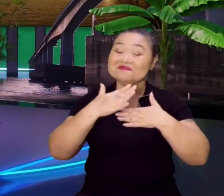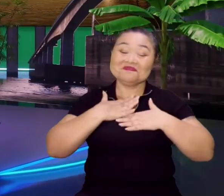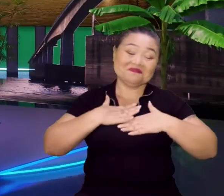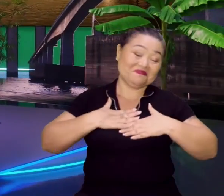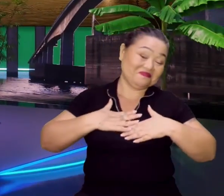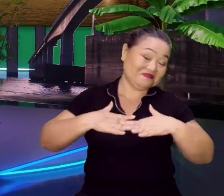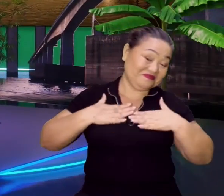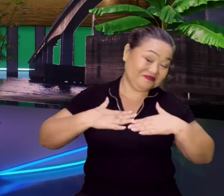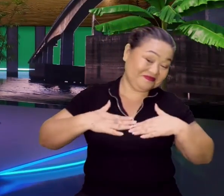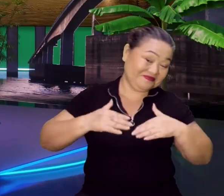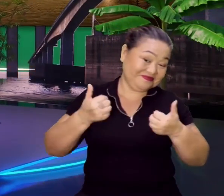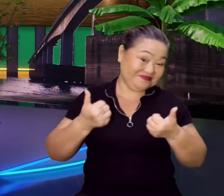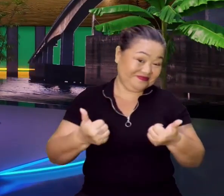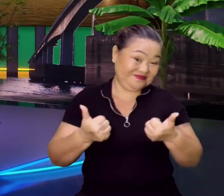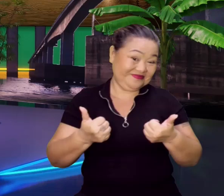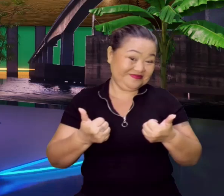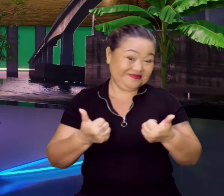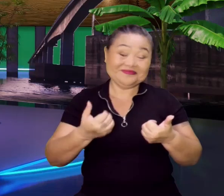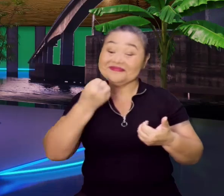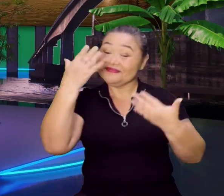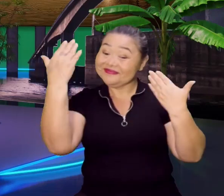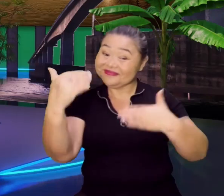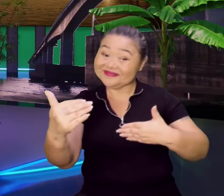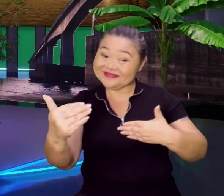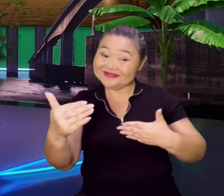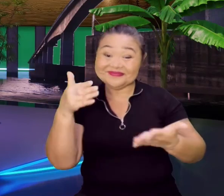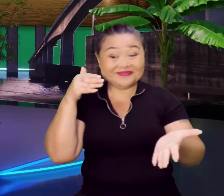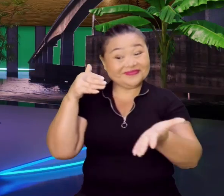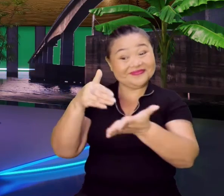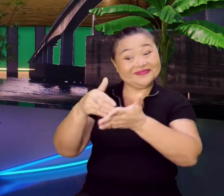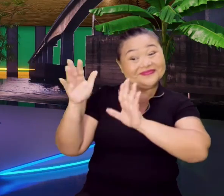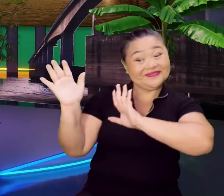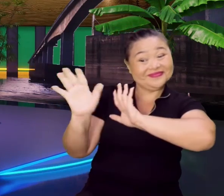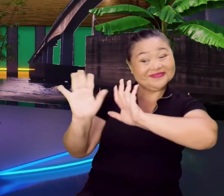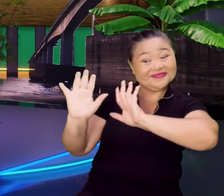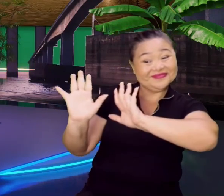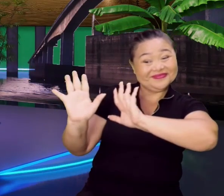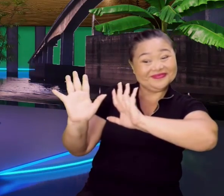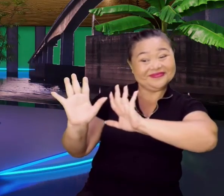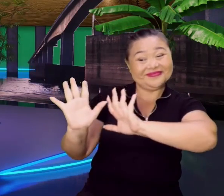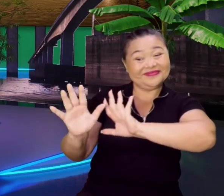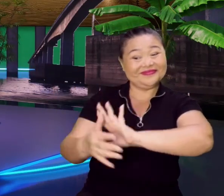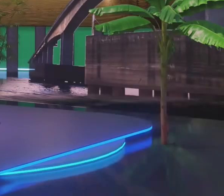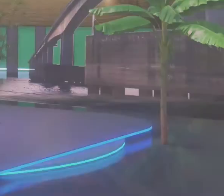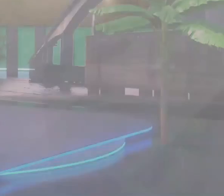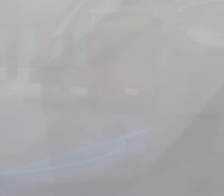suave na nave. Beleza? Beleza. Boa prova. Até mais. Tchau. Tchau, tchau.